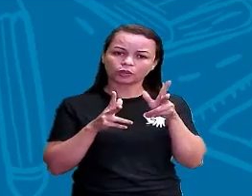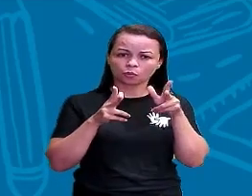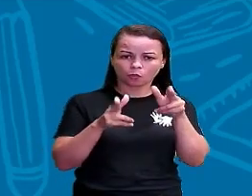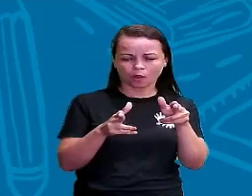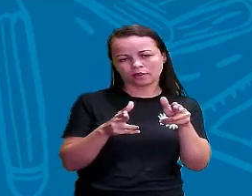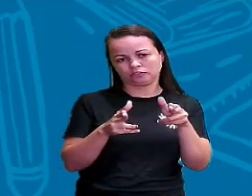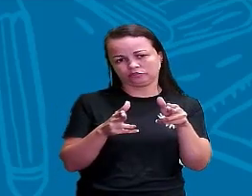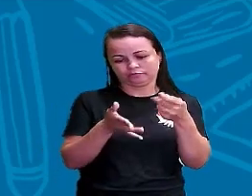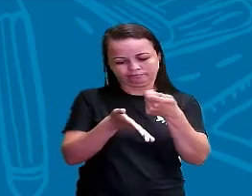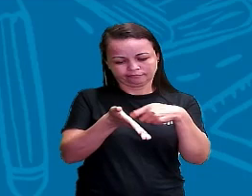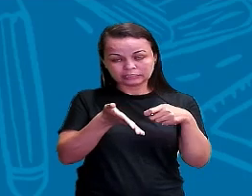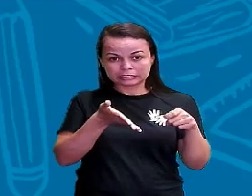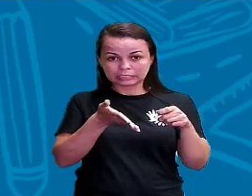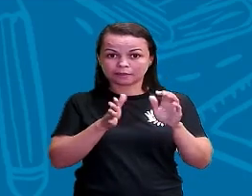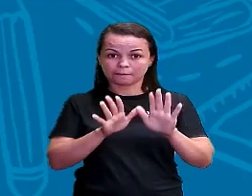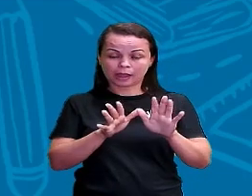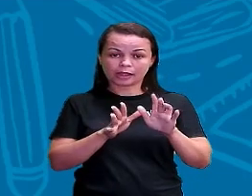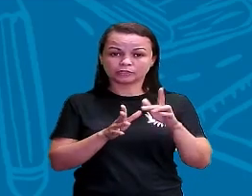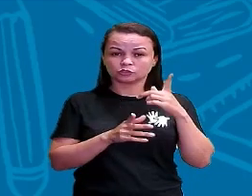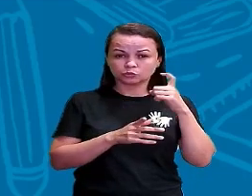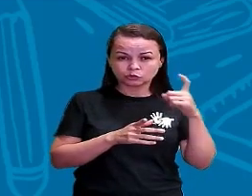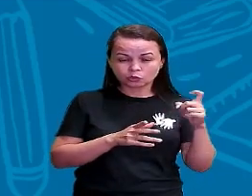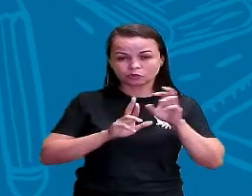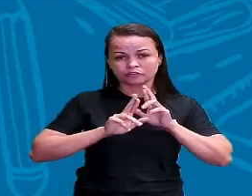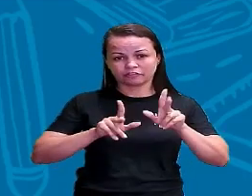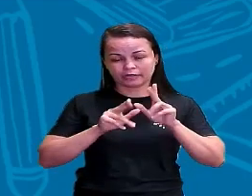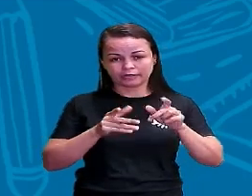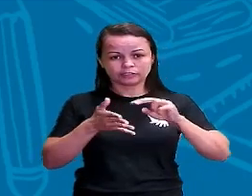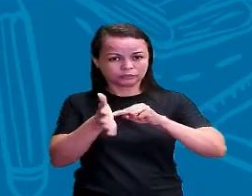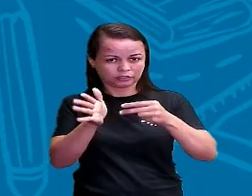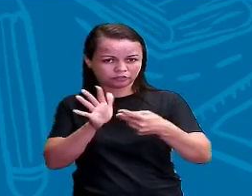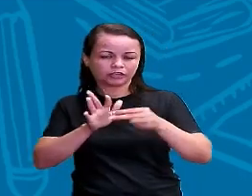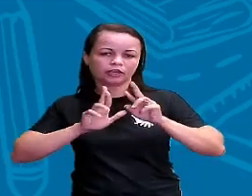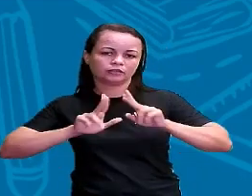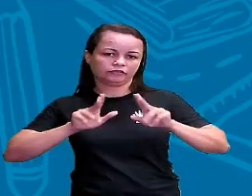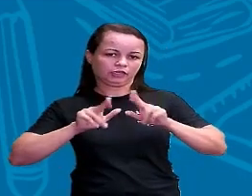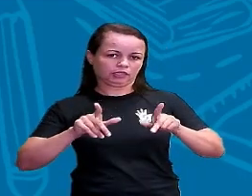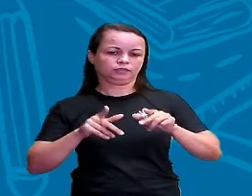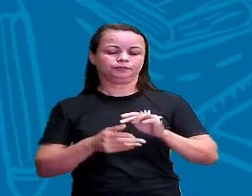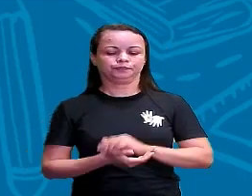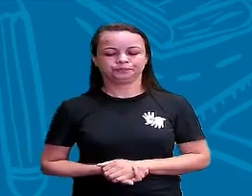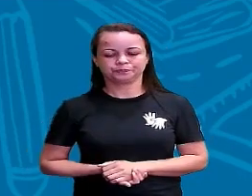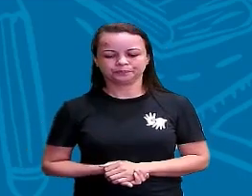som, mas que apresentam significados diferentes.